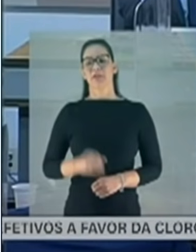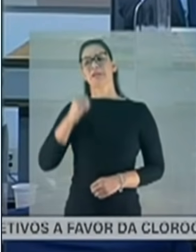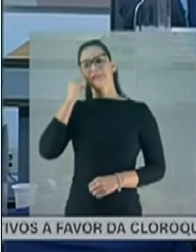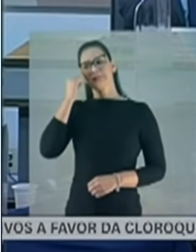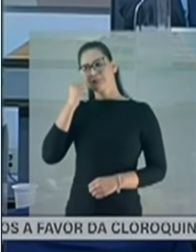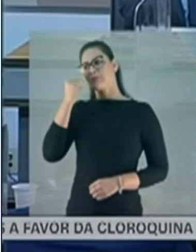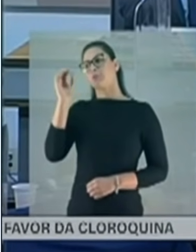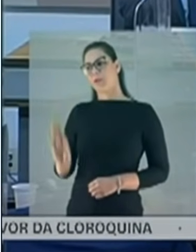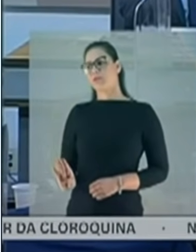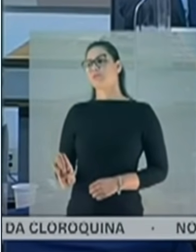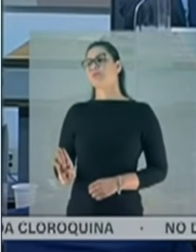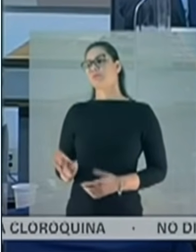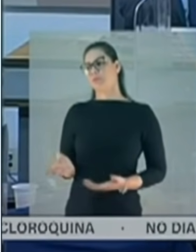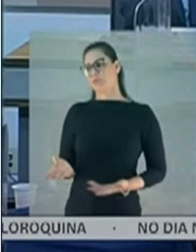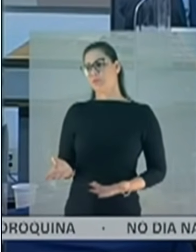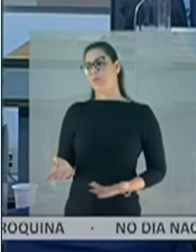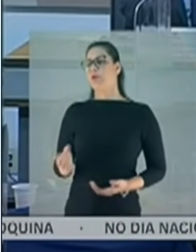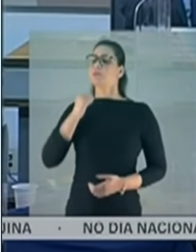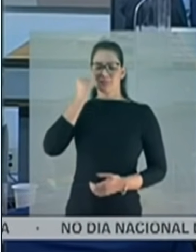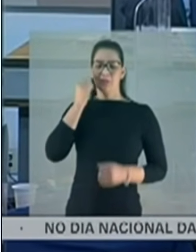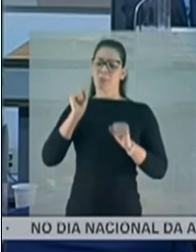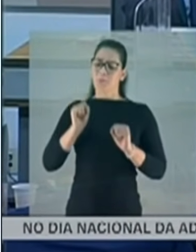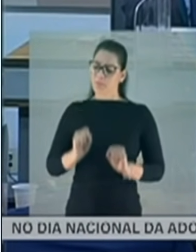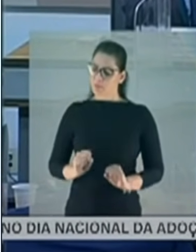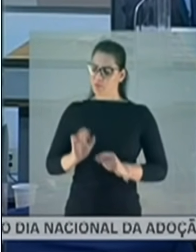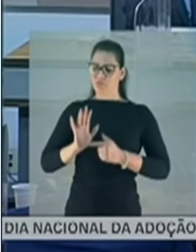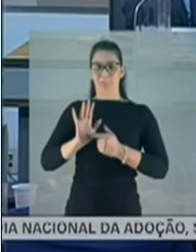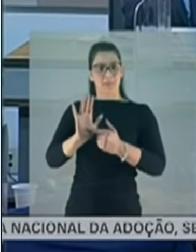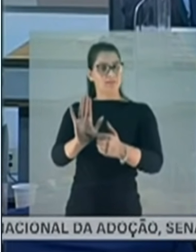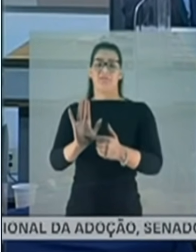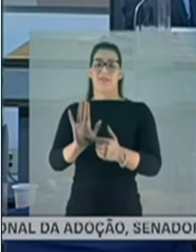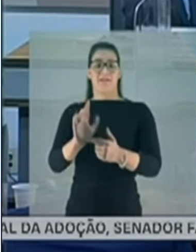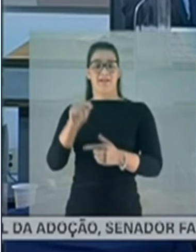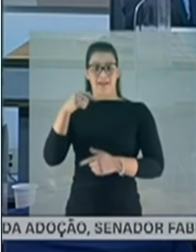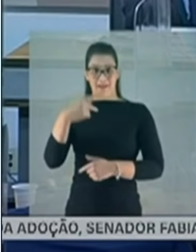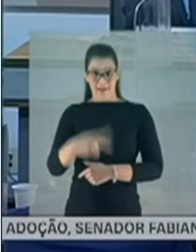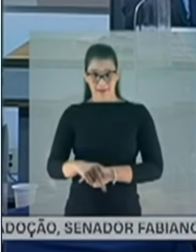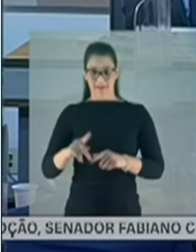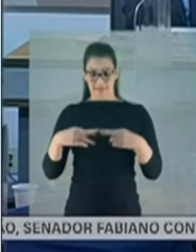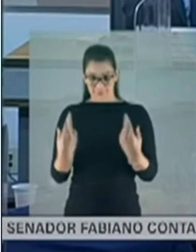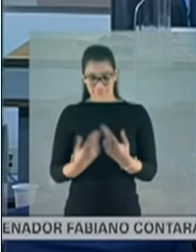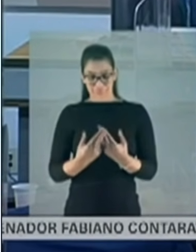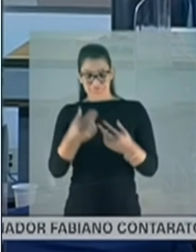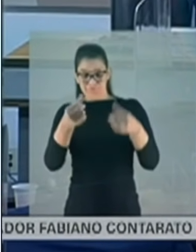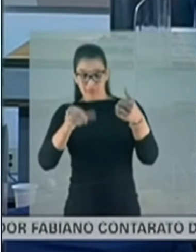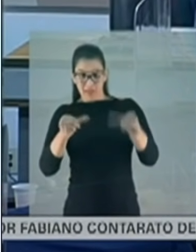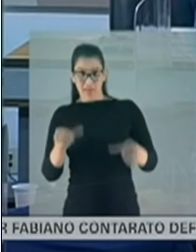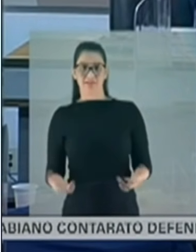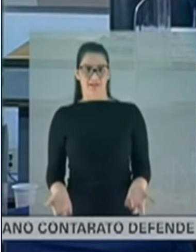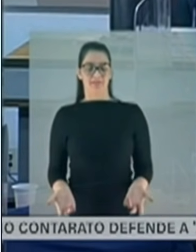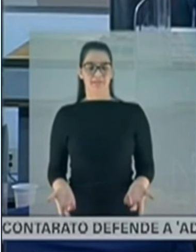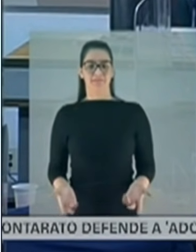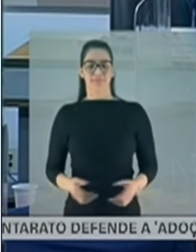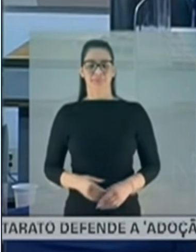República, ninguém, o senador, ele tem o direito de apresentar o requerimento que foi e essa comissão analisar ou eu Só pode ser que. interferir.